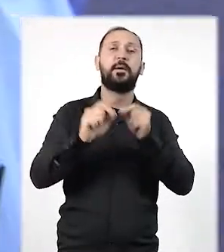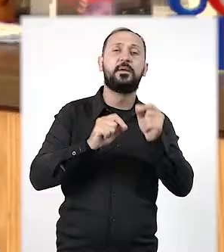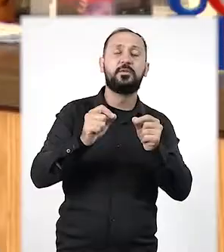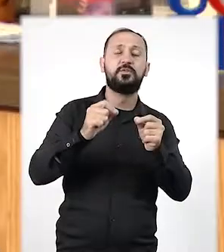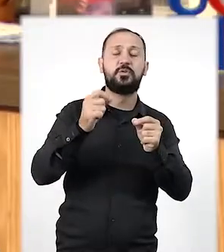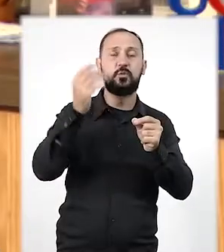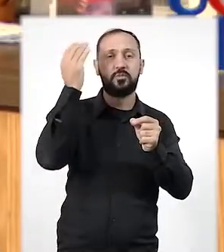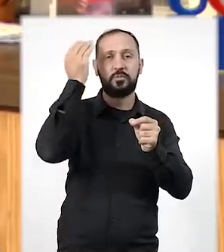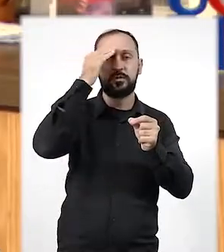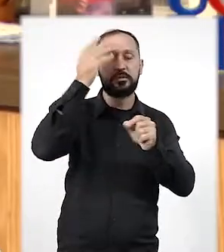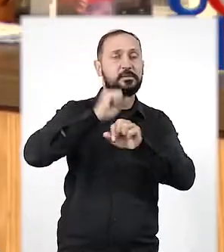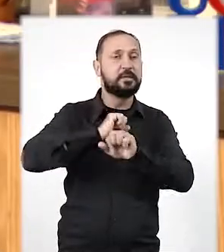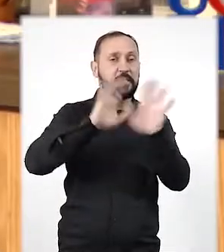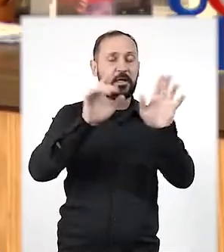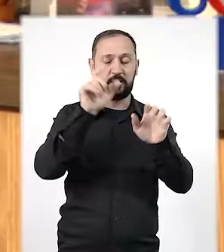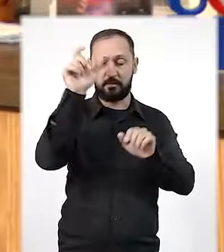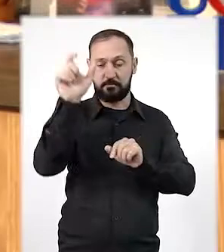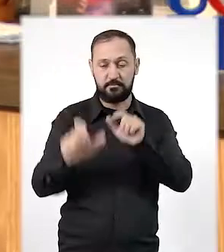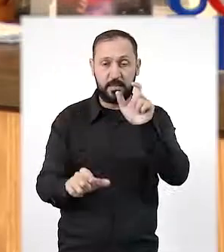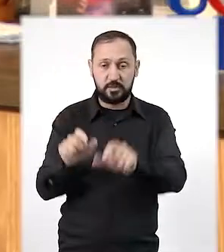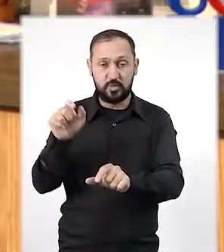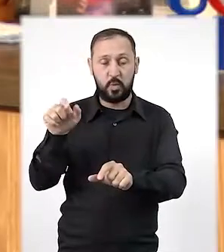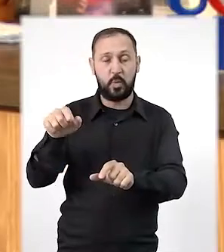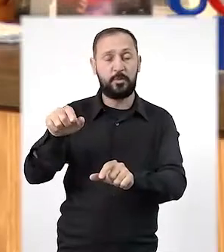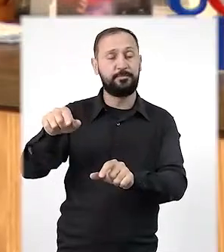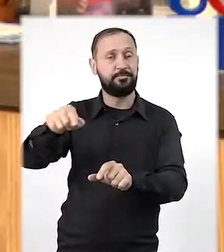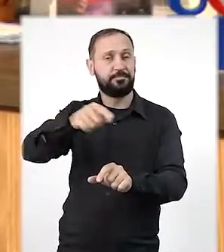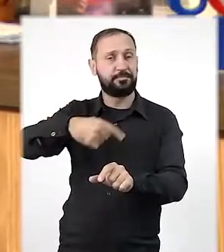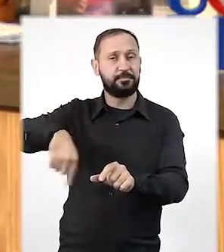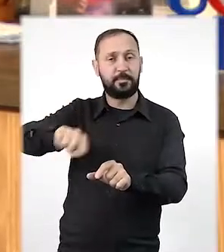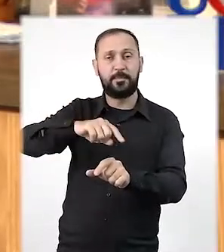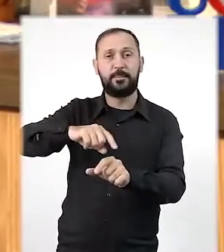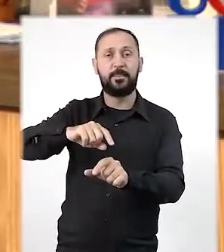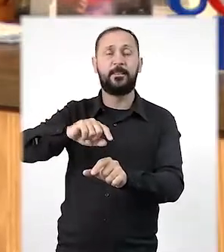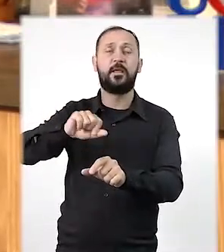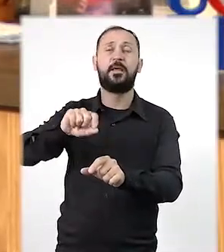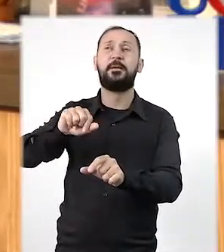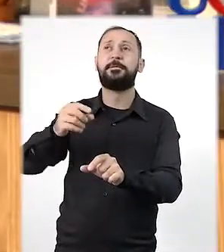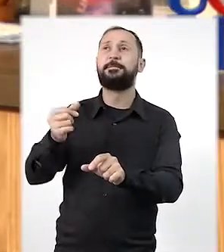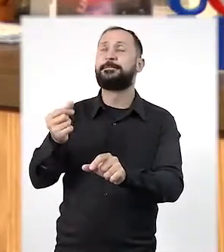para entender que há pessoas de uma forma